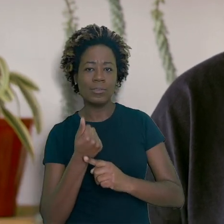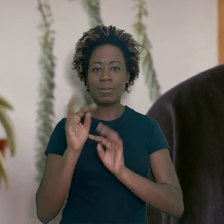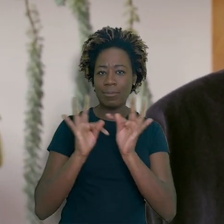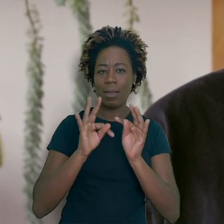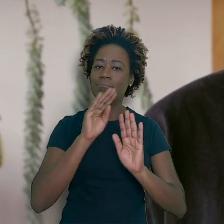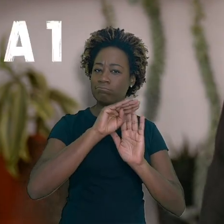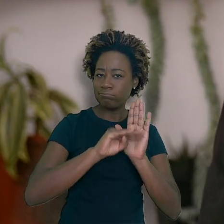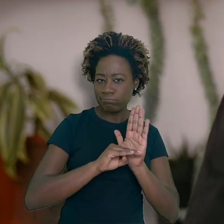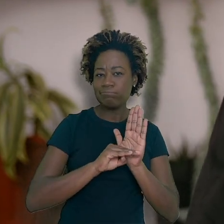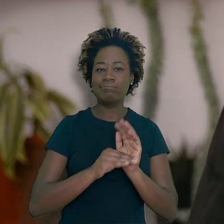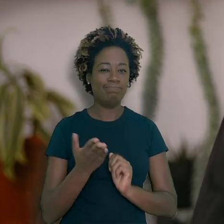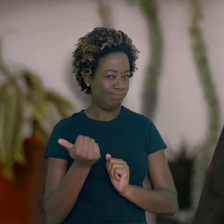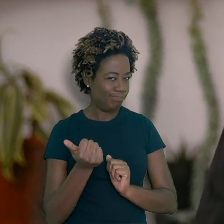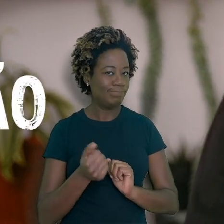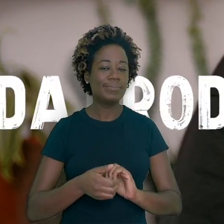técnico.